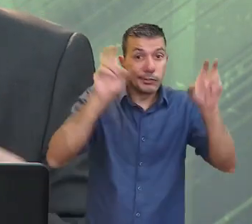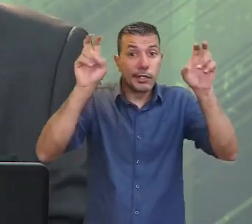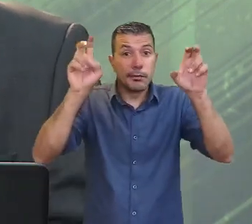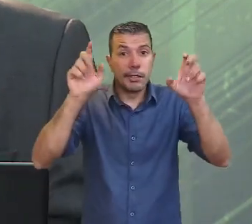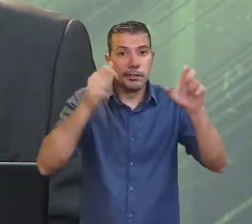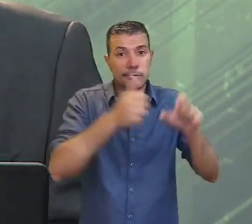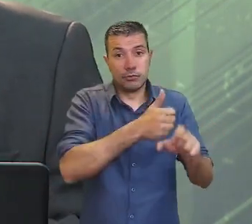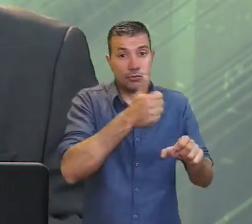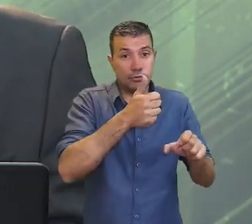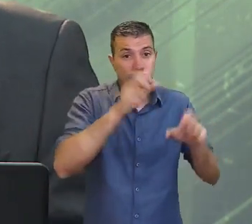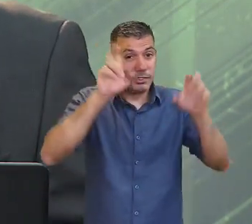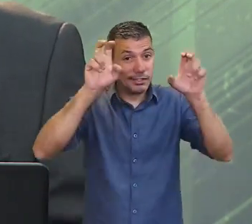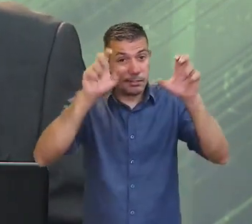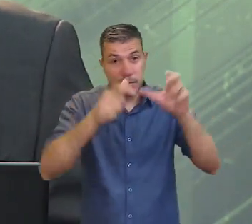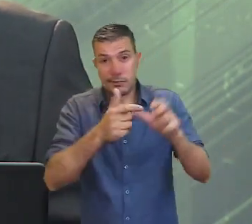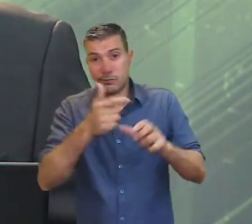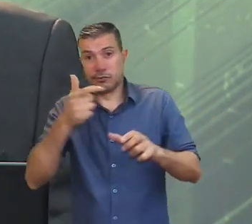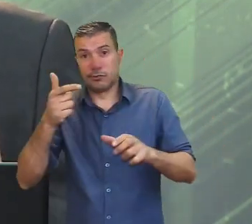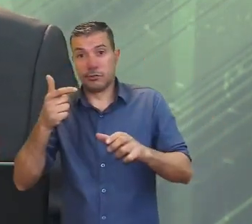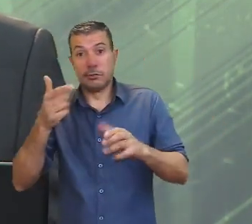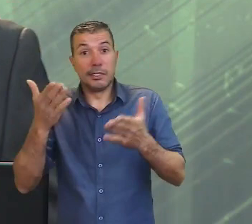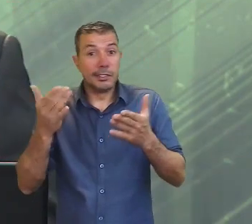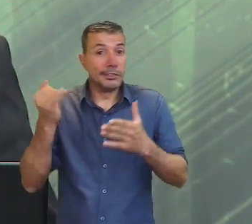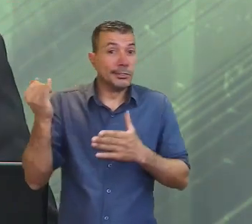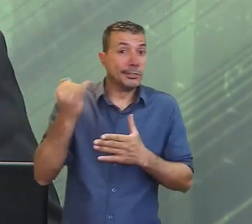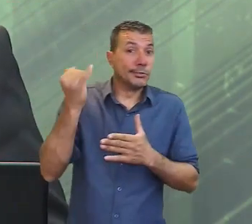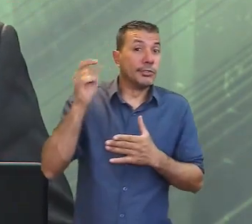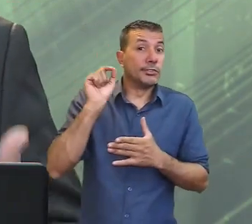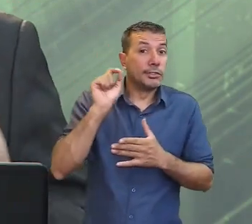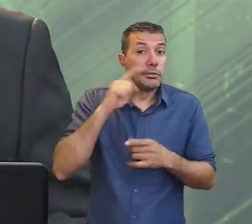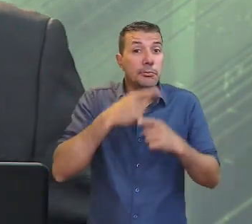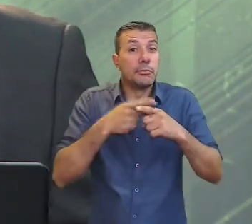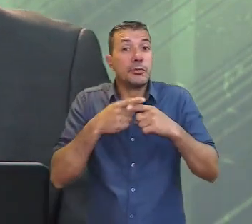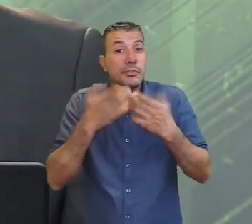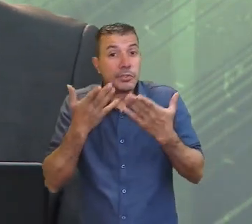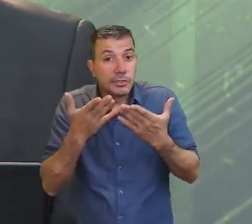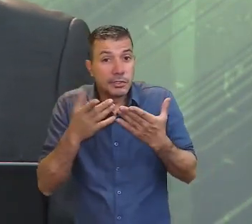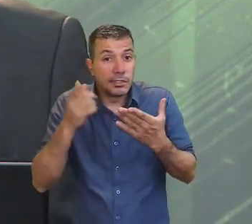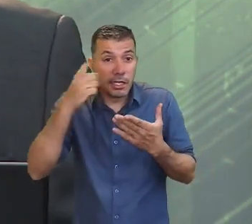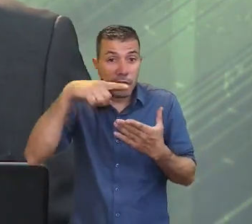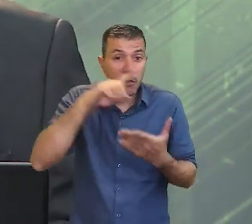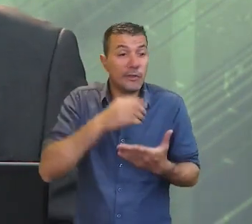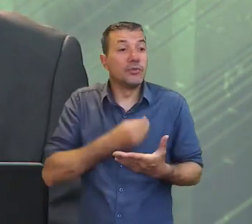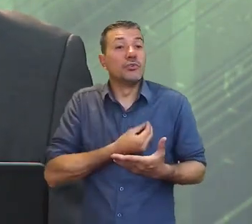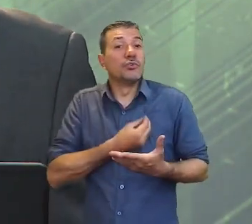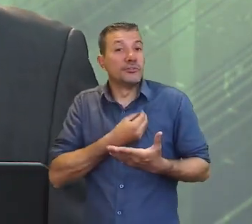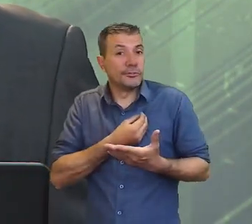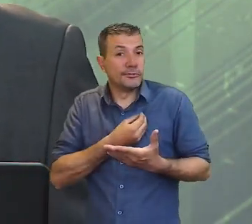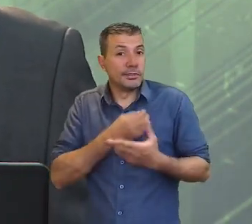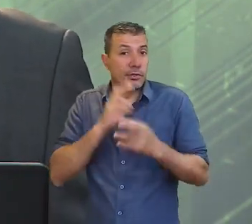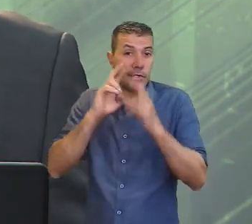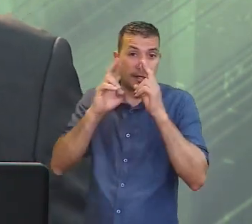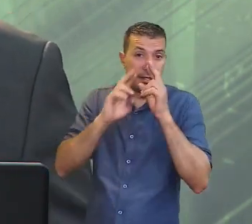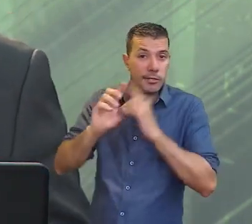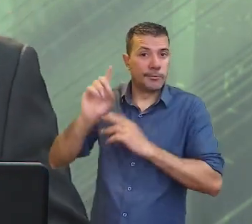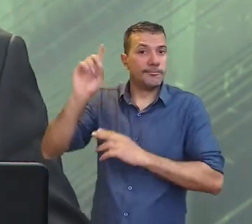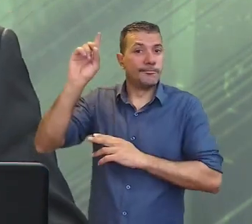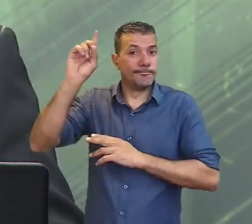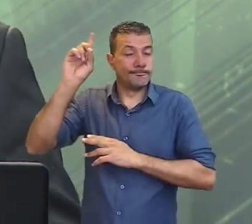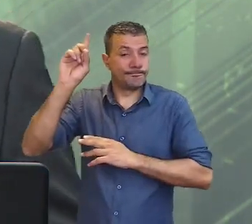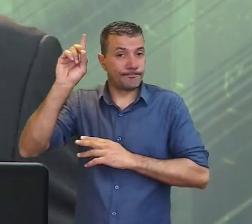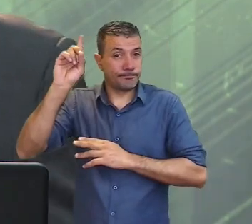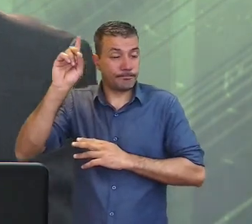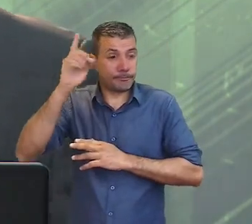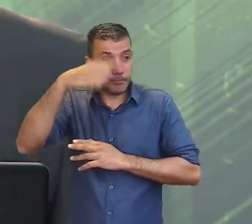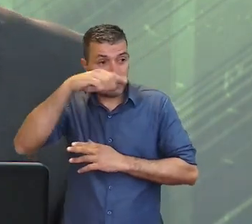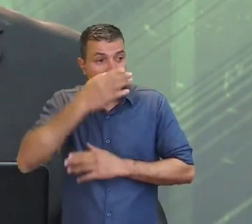gente pudesse explorar um pouco mais esse assunto tão importante no que diz respeito à nossa vida e o relacionamento com Deus. E hoje eu vou apresentar